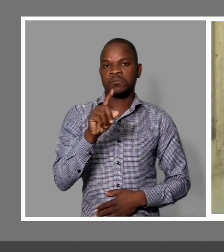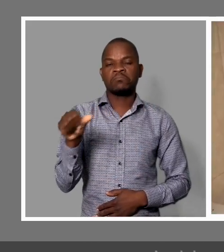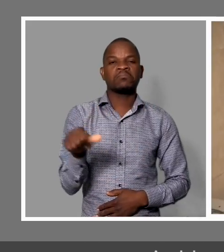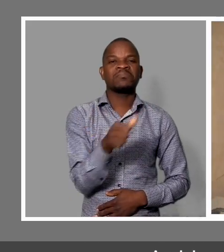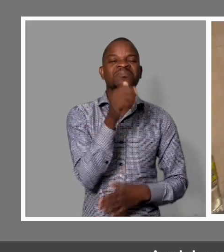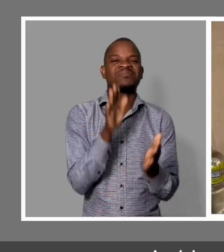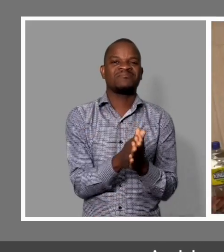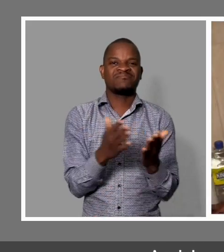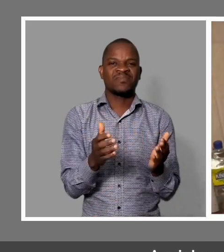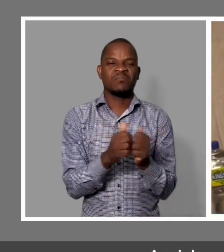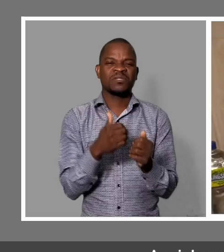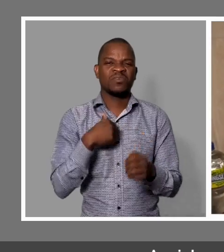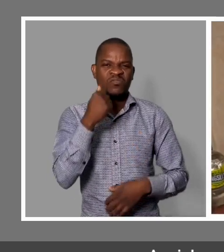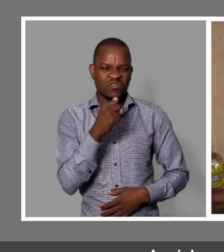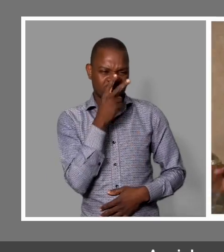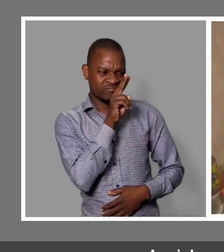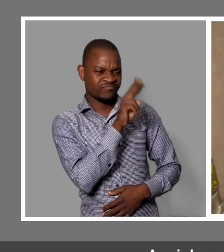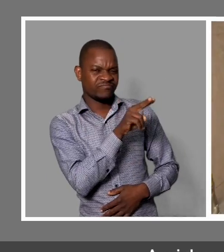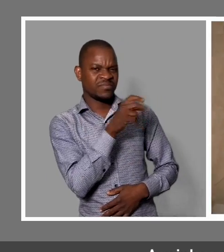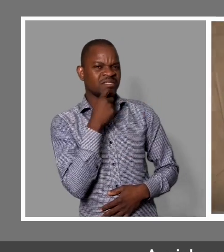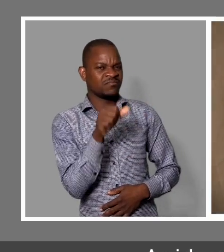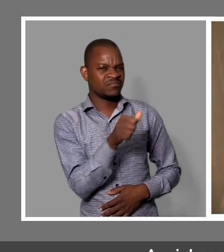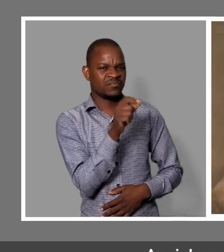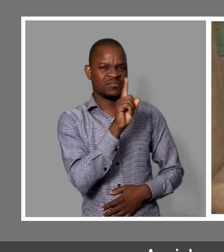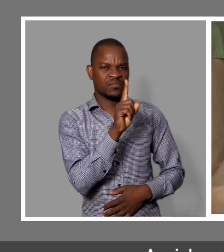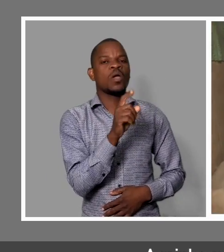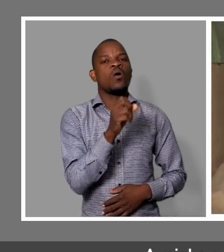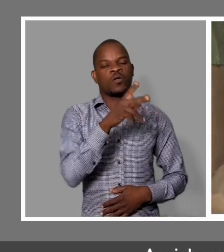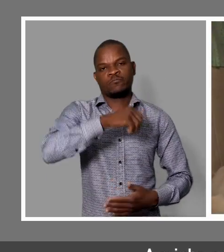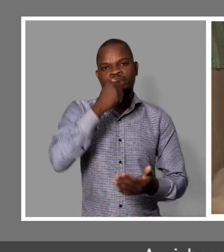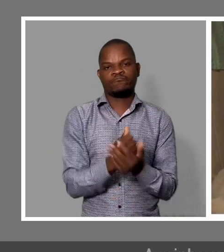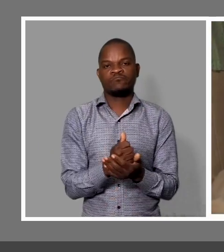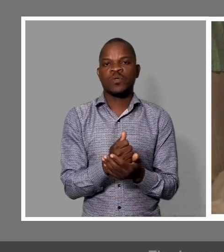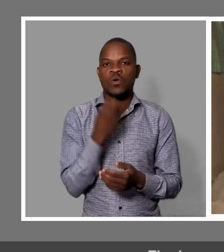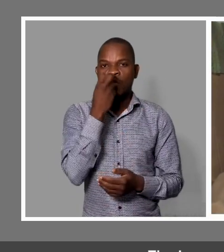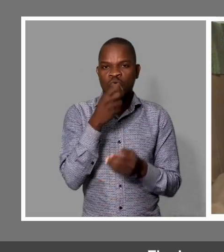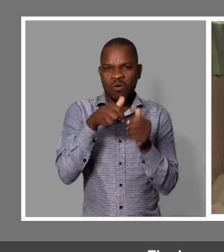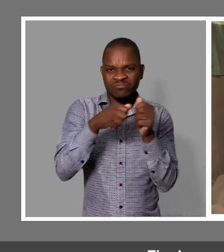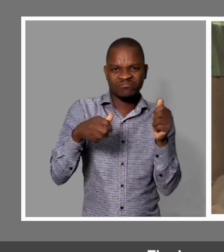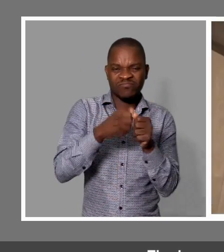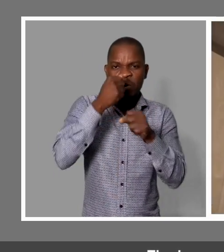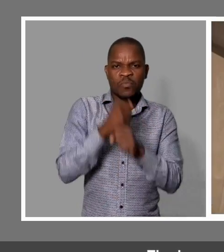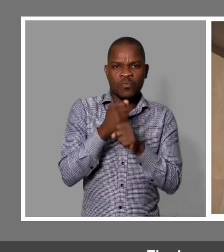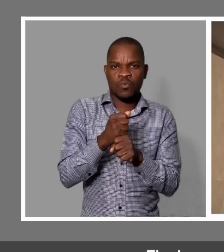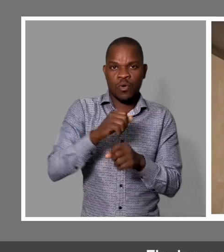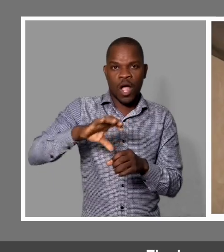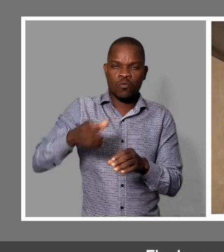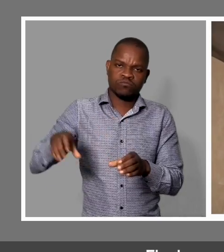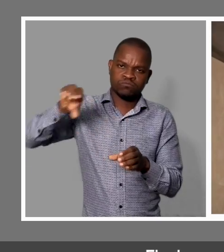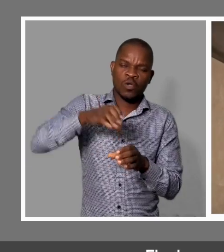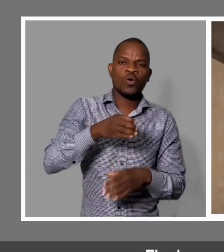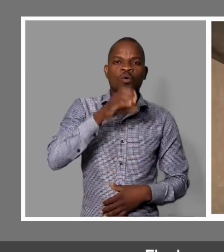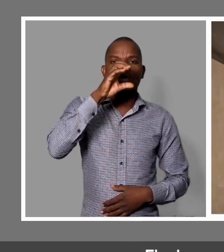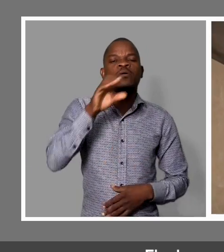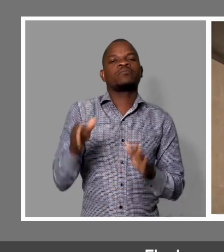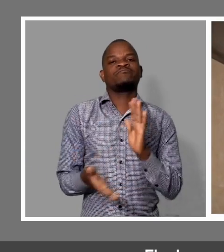efeito. Minha avó viu que eu não melhorava. Ela optou-me por outros mecanismos. Ela me deu água de matrapa. Eu sempre tomava